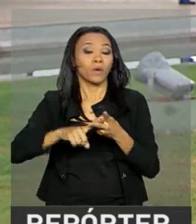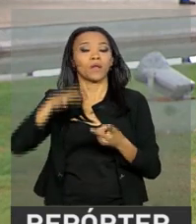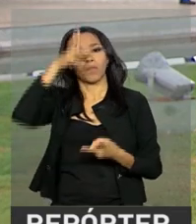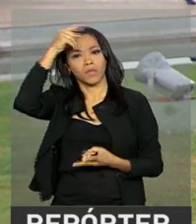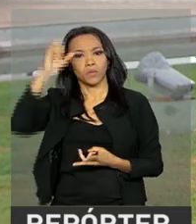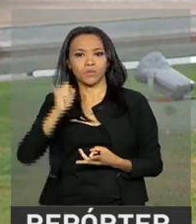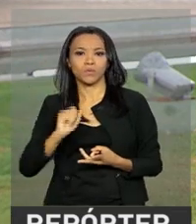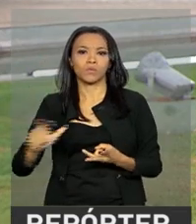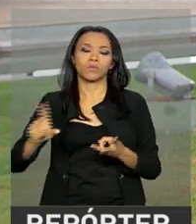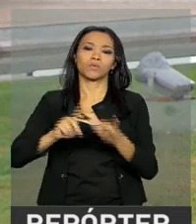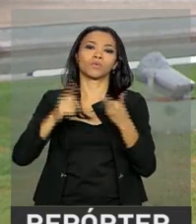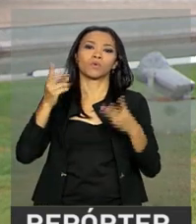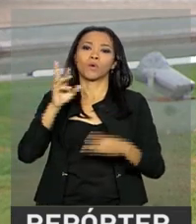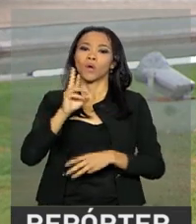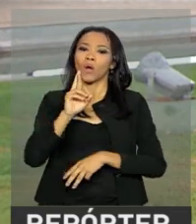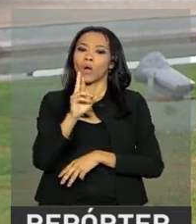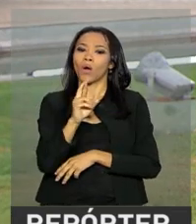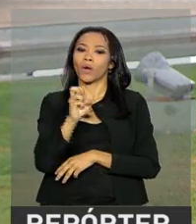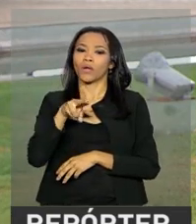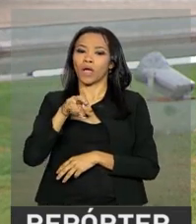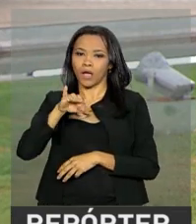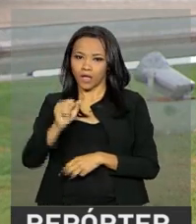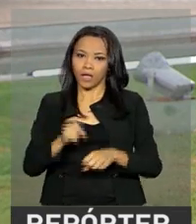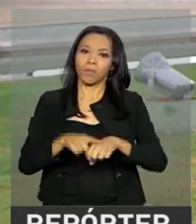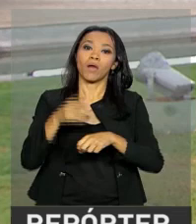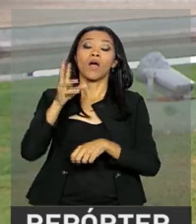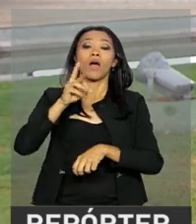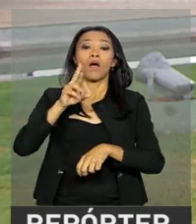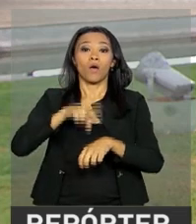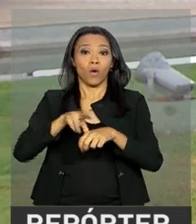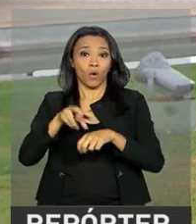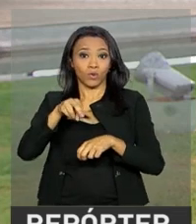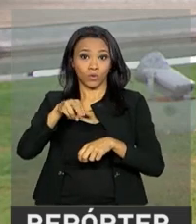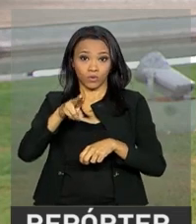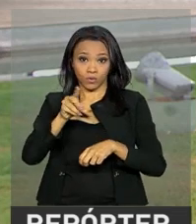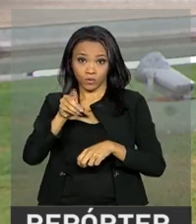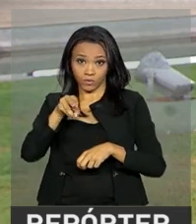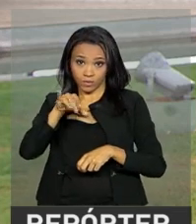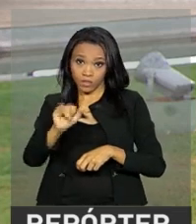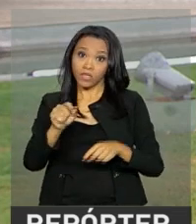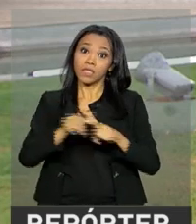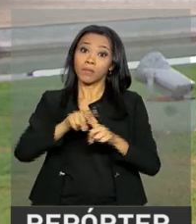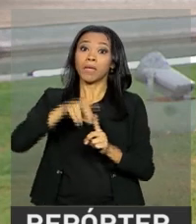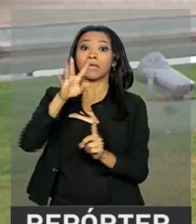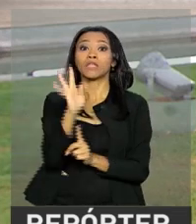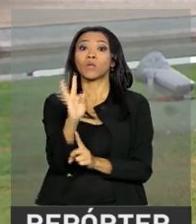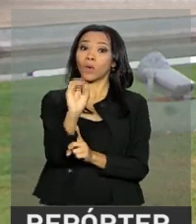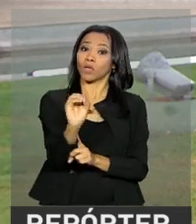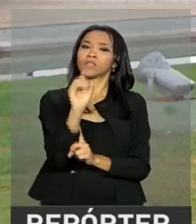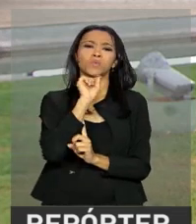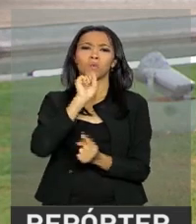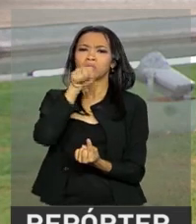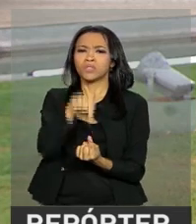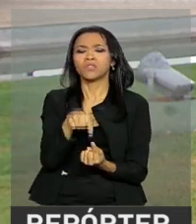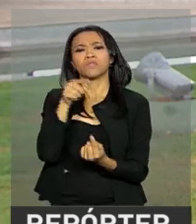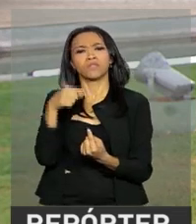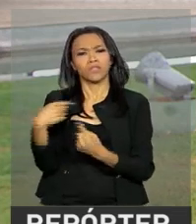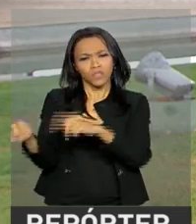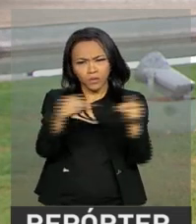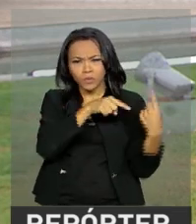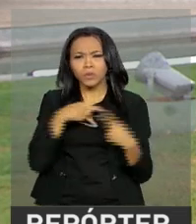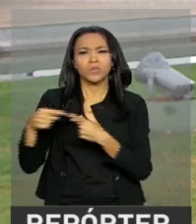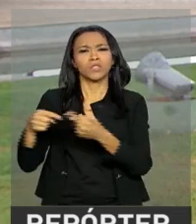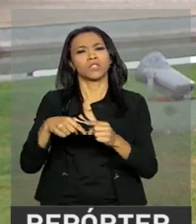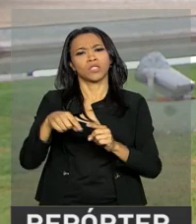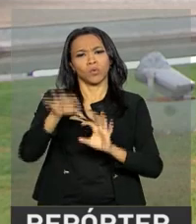Sul, Roraima e Rondônia, Pará e Tocantins para discutir sobre a implementação do Plano Nacional de Segurança.